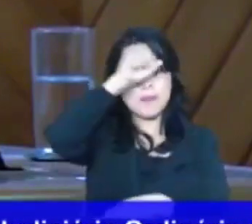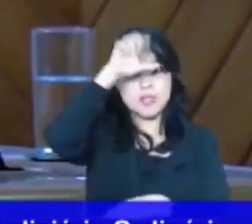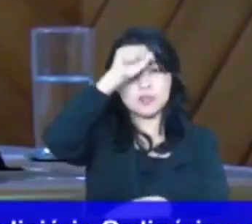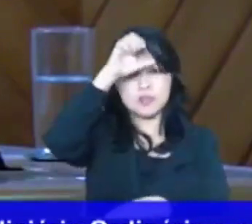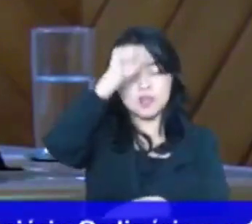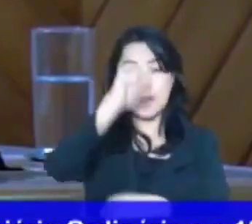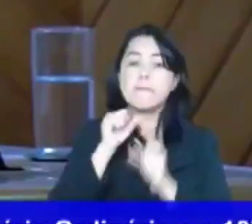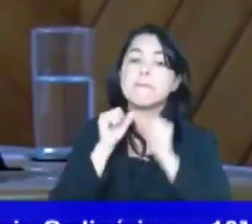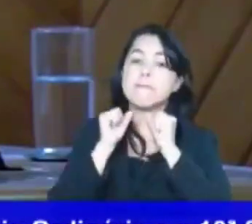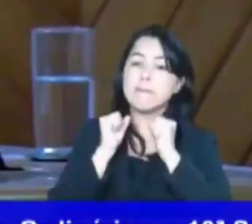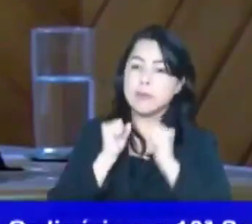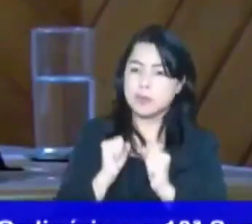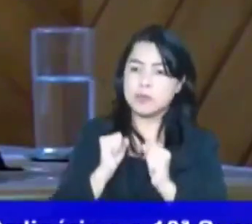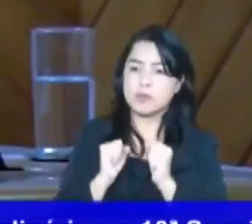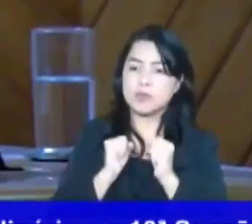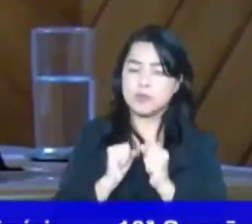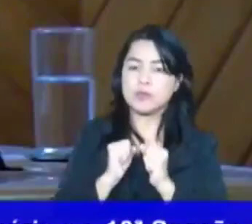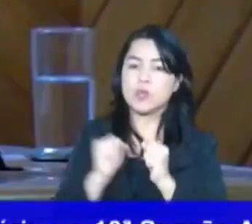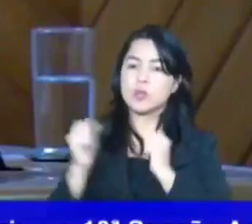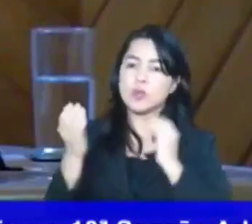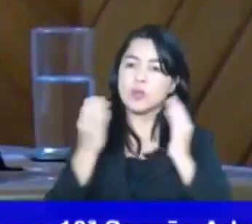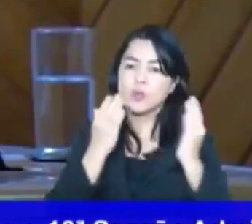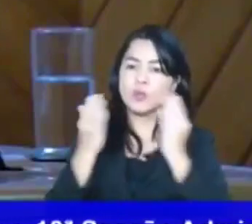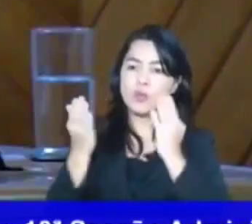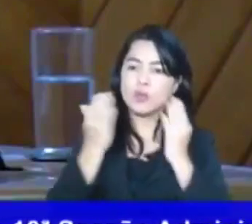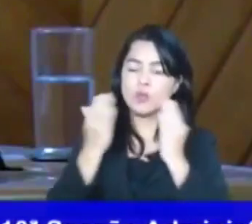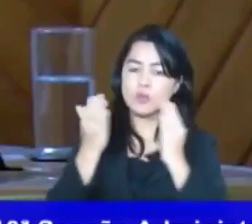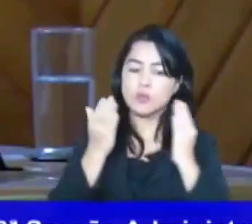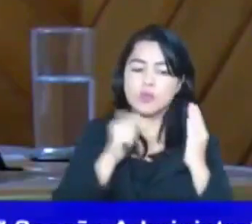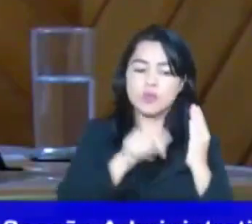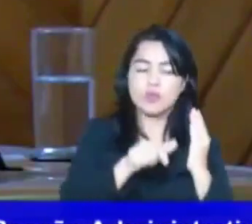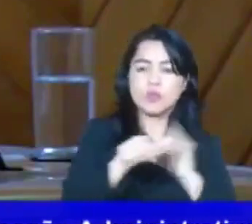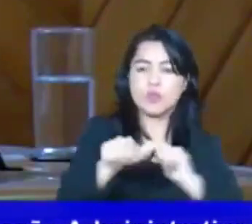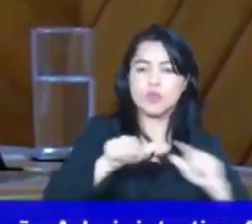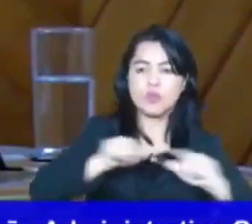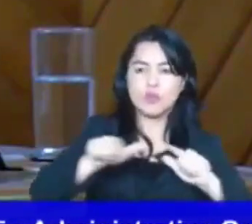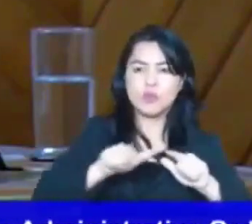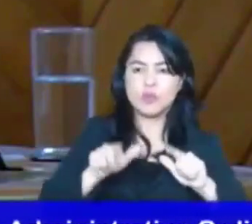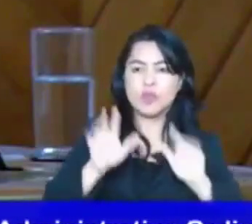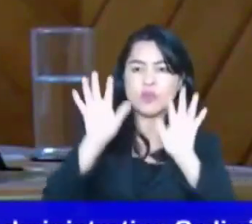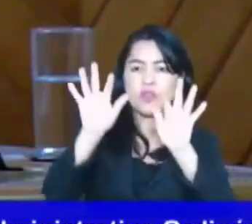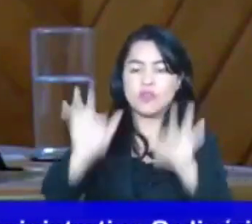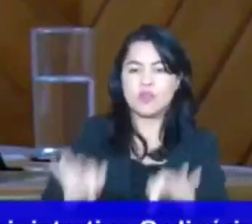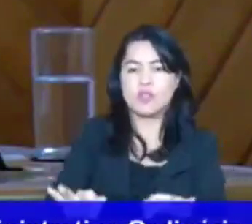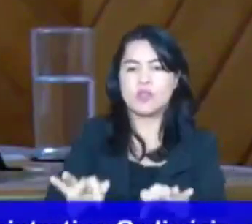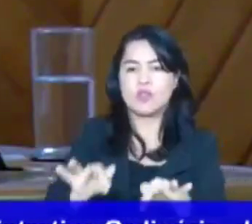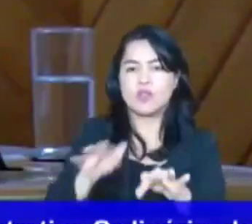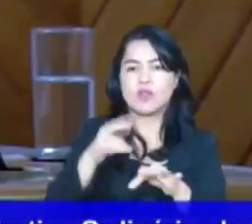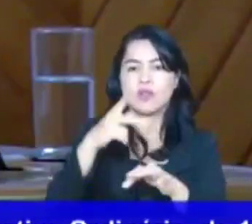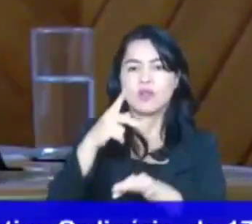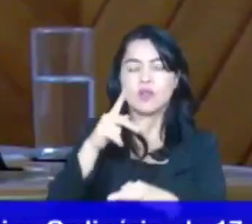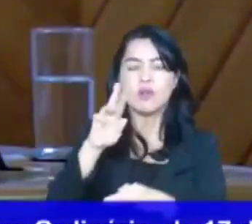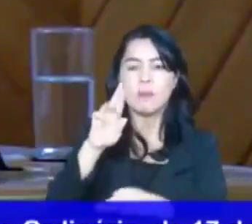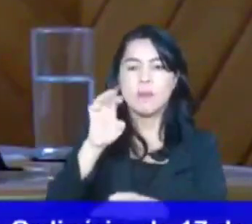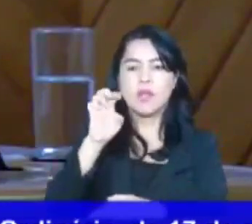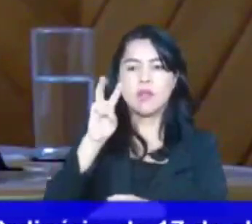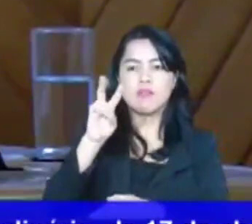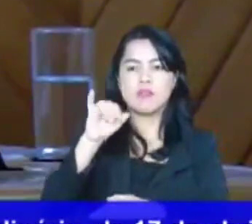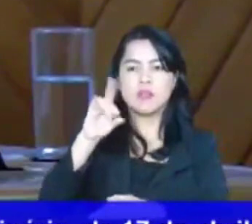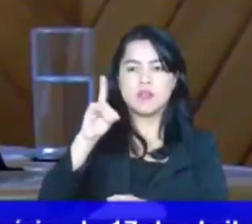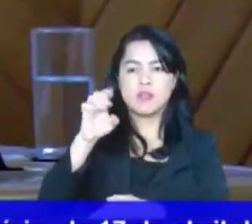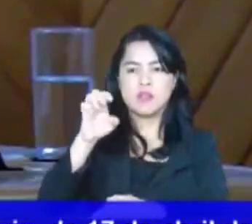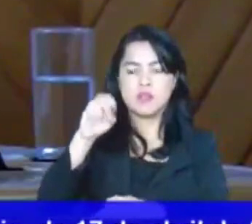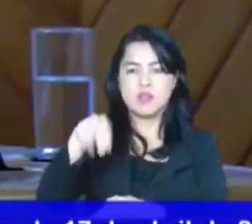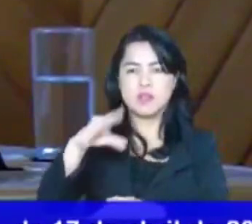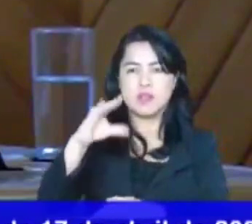aluno-aprendiz poderia ser equiparado a um trabalhador para fins previdenciários. E o que o nosso servidor